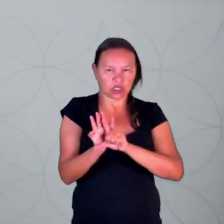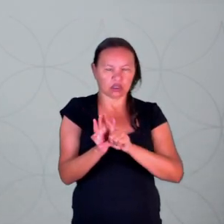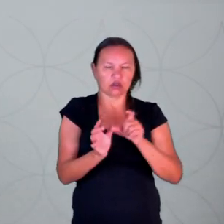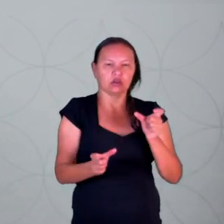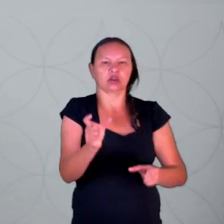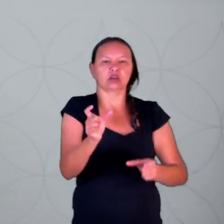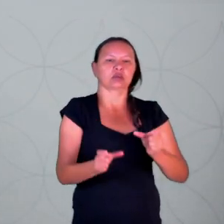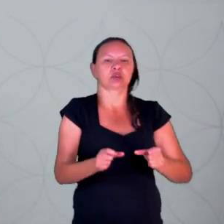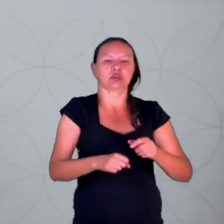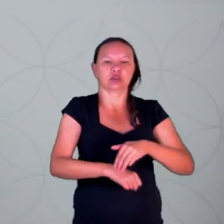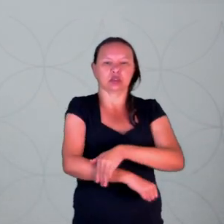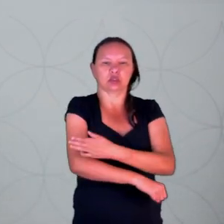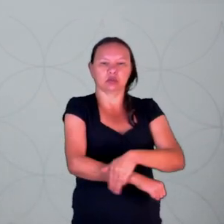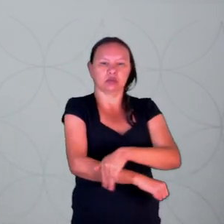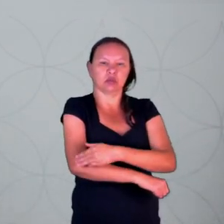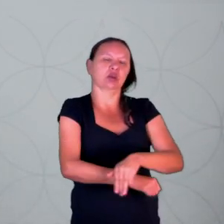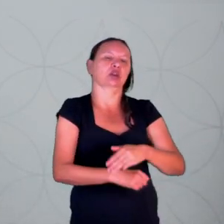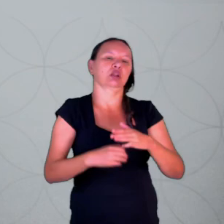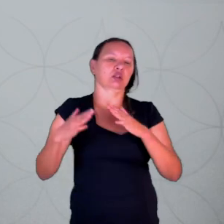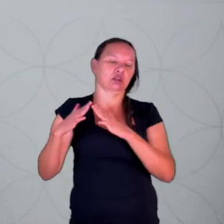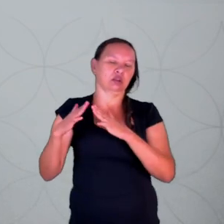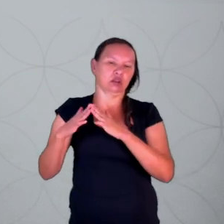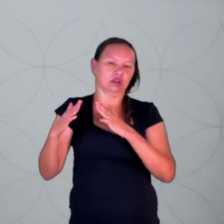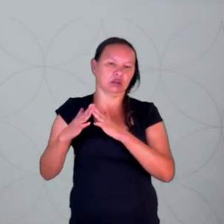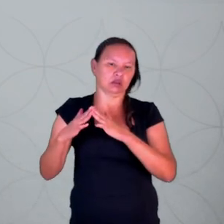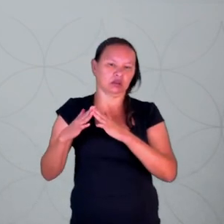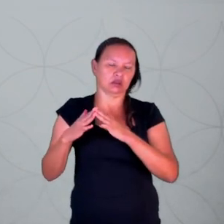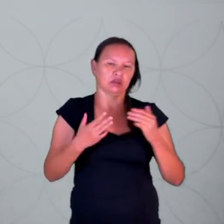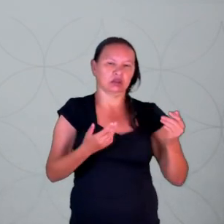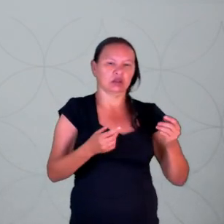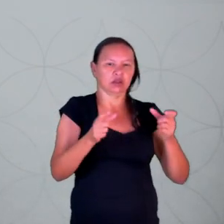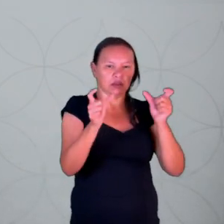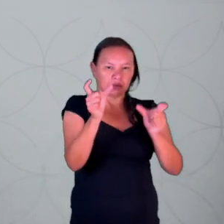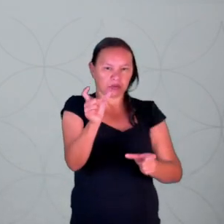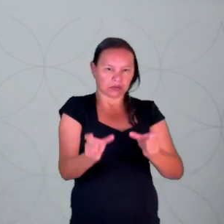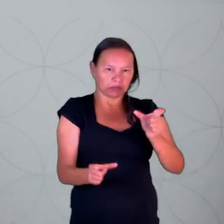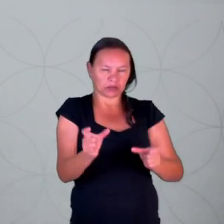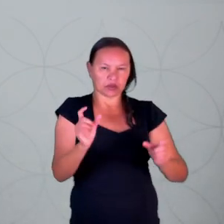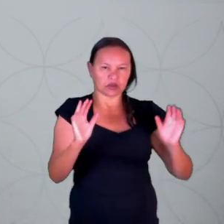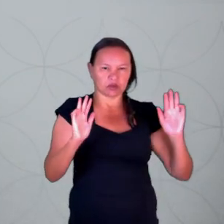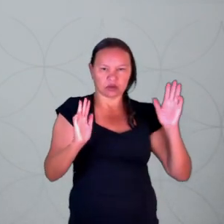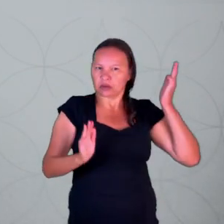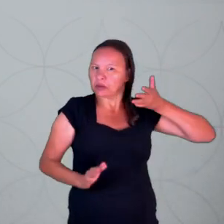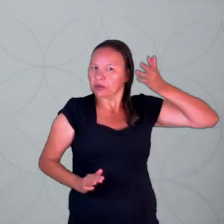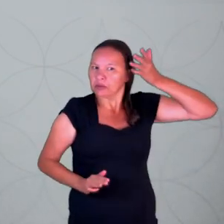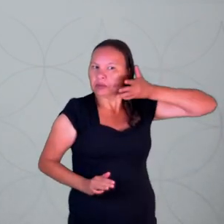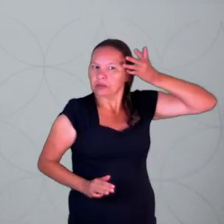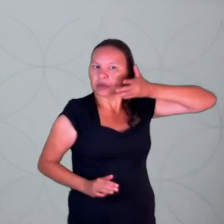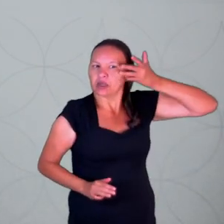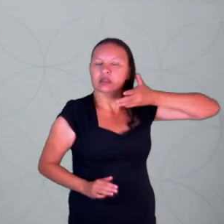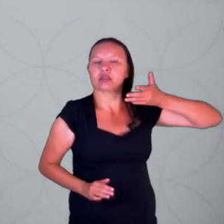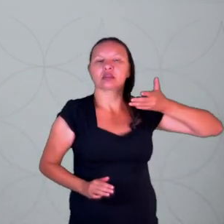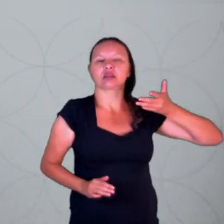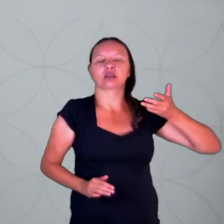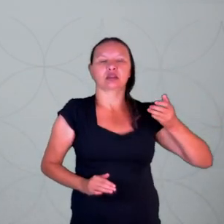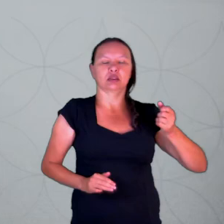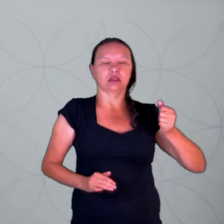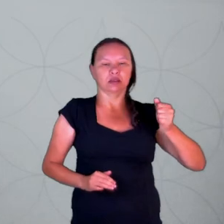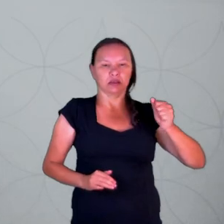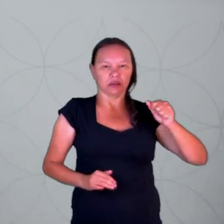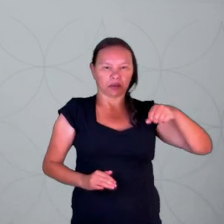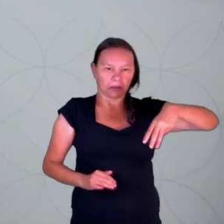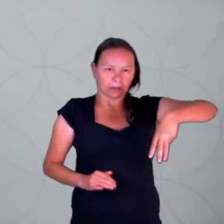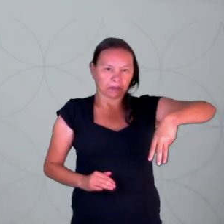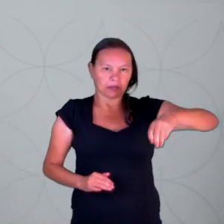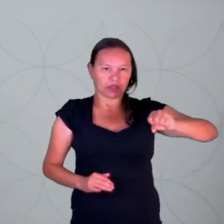os palestrantes serão Dra miram balestro Floriano promotora de Justiça aposentada do Ministério